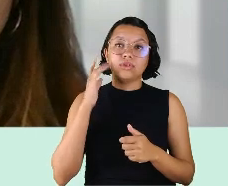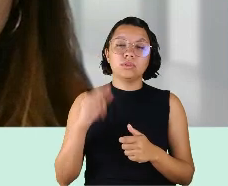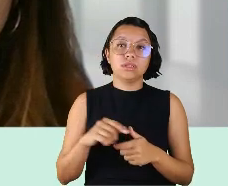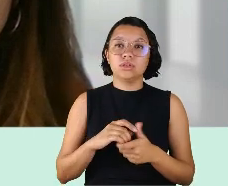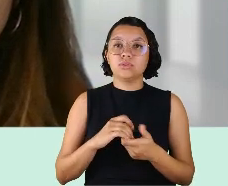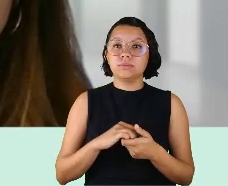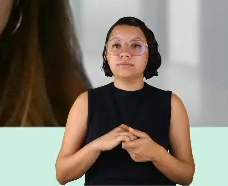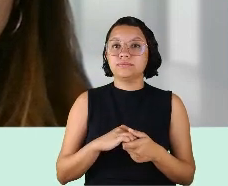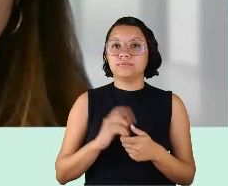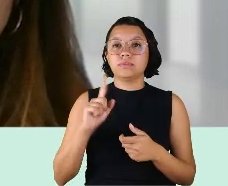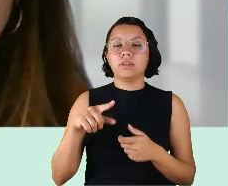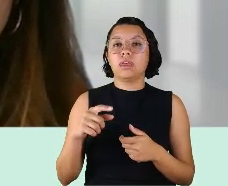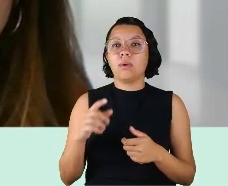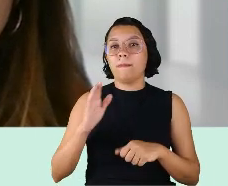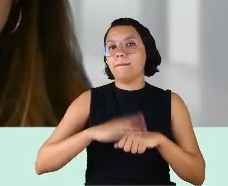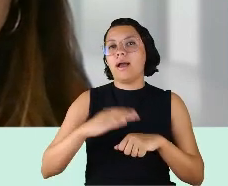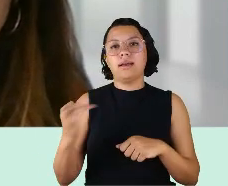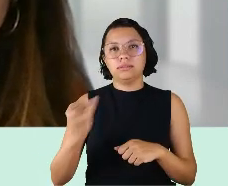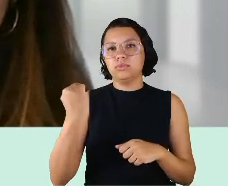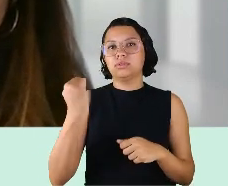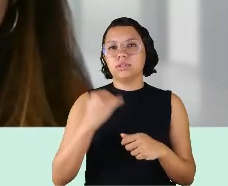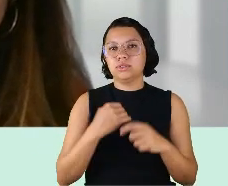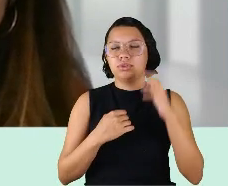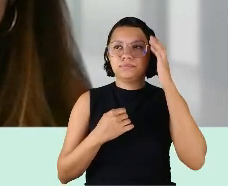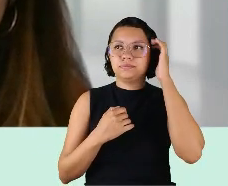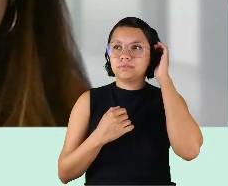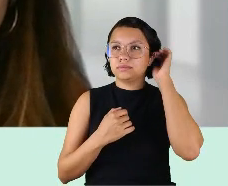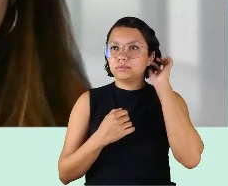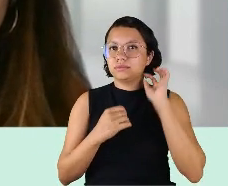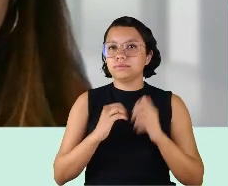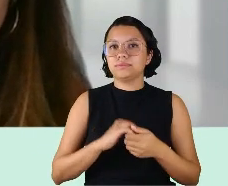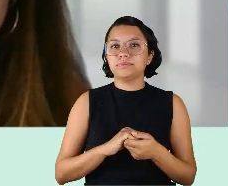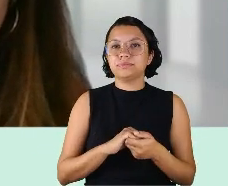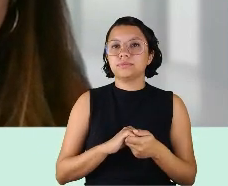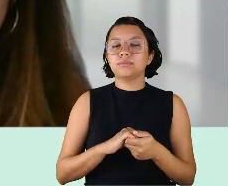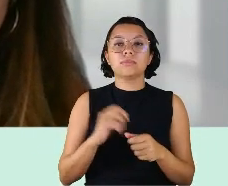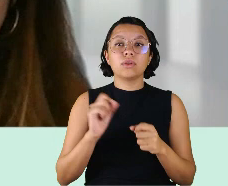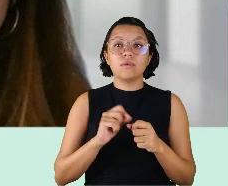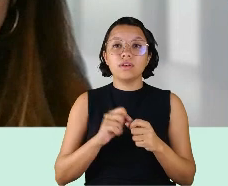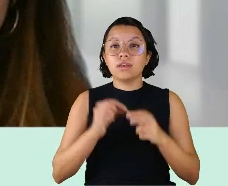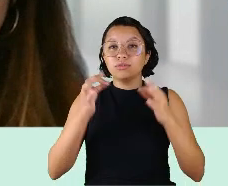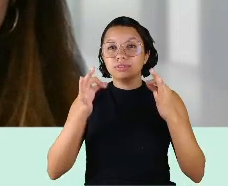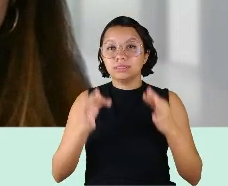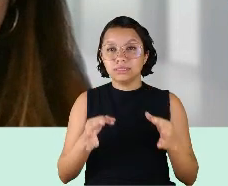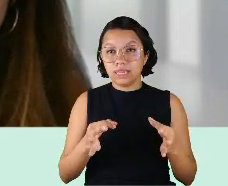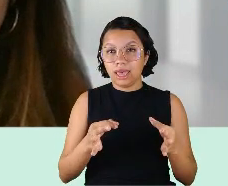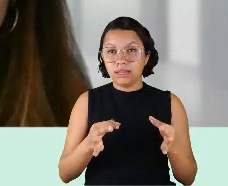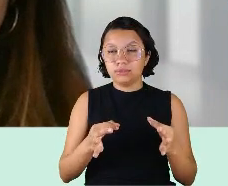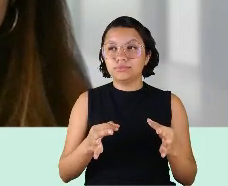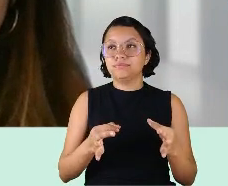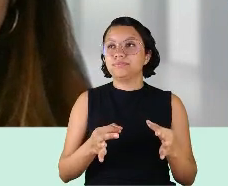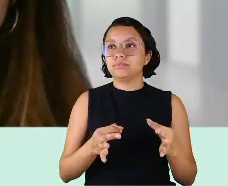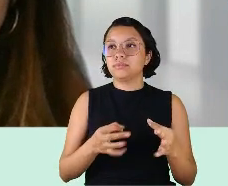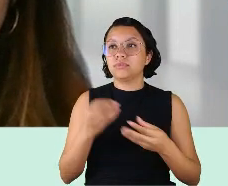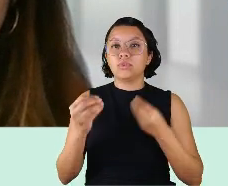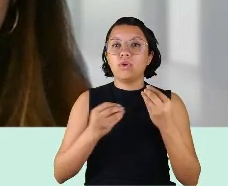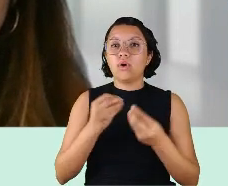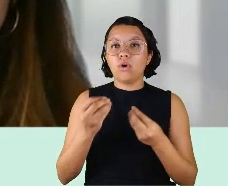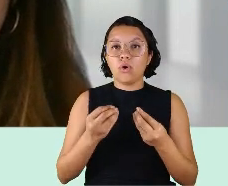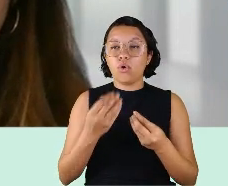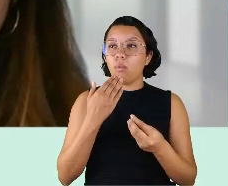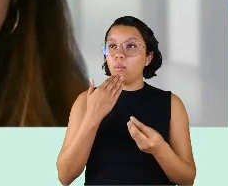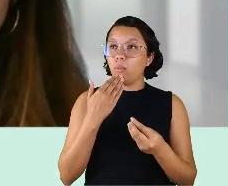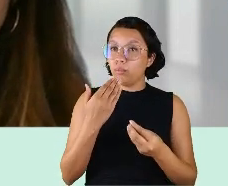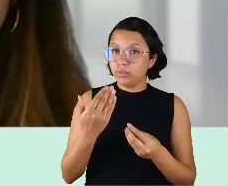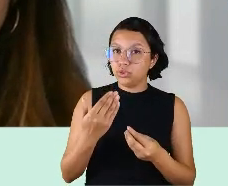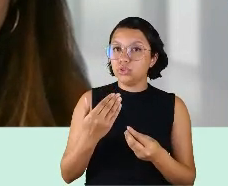acho que isso é o mais importante, né? Fazer o correto enquadramento quando faz o